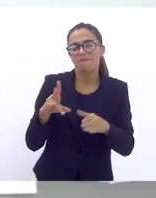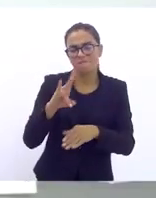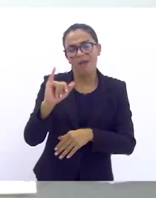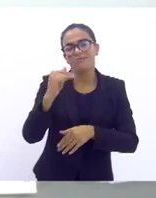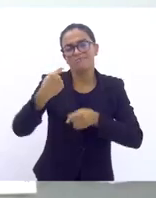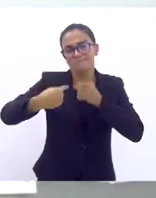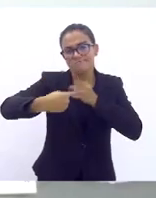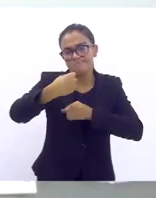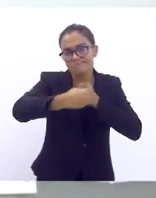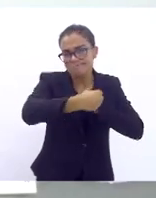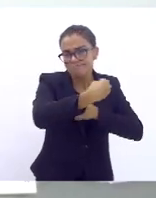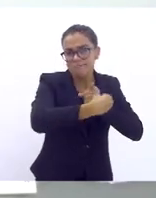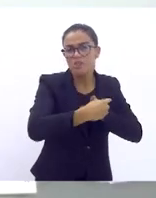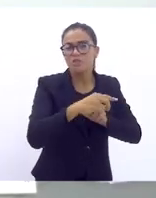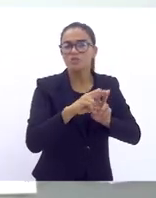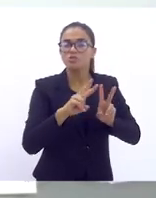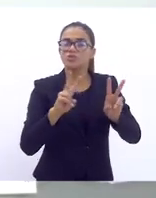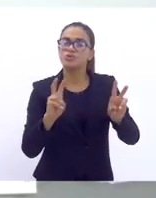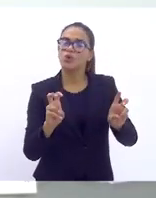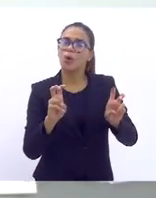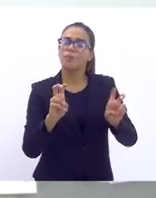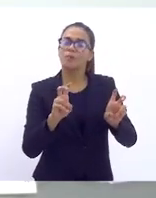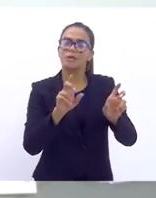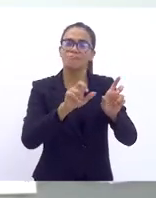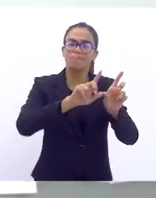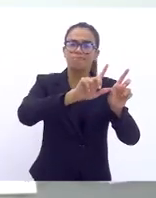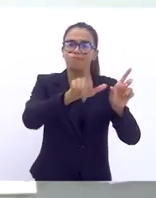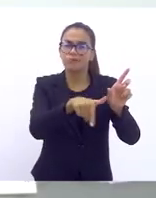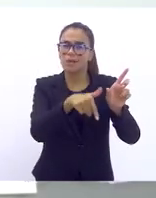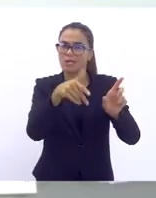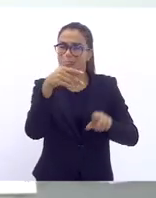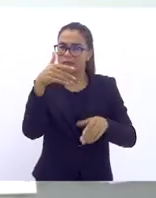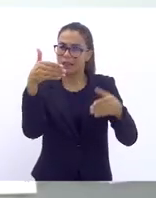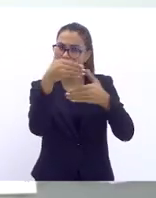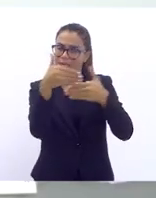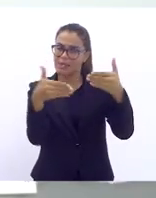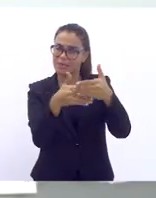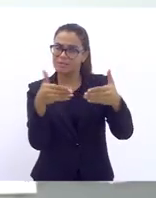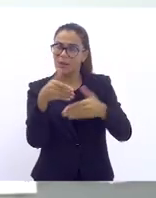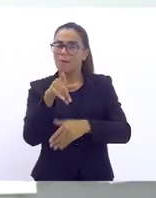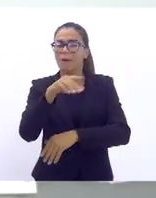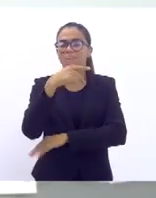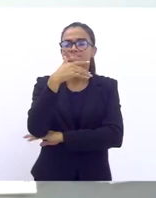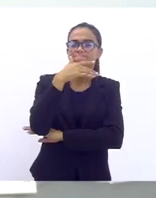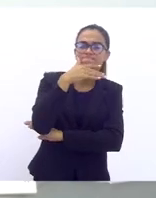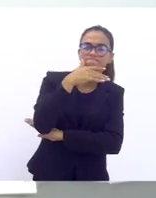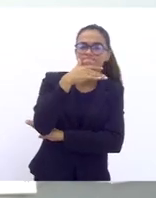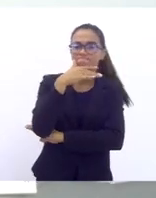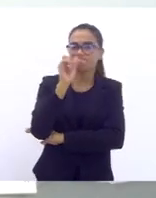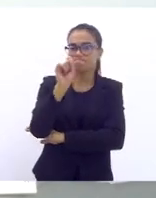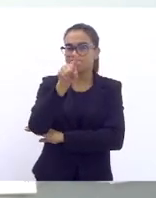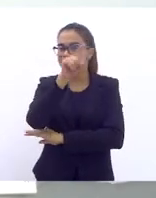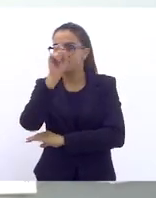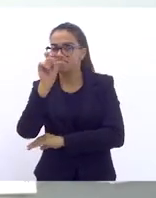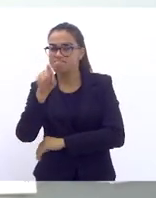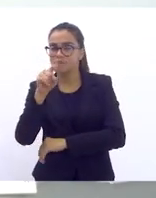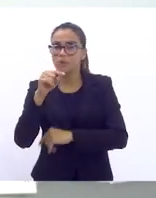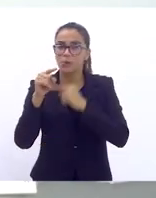as lacunas que ficam nessa apresentação mentosa né eu